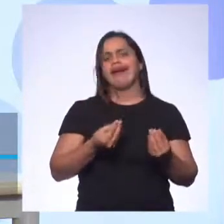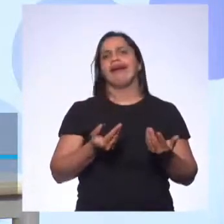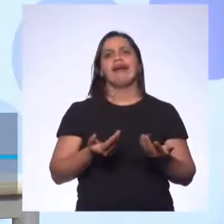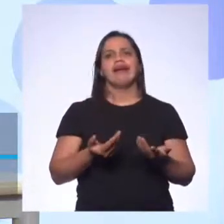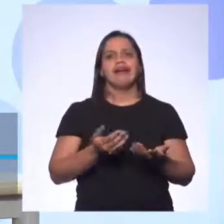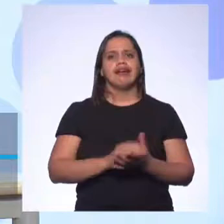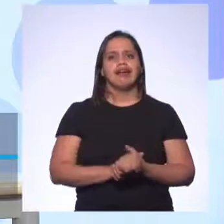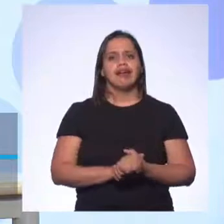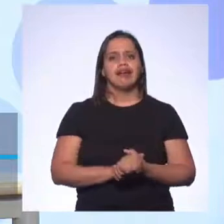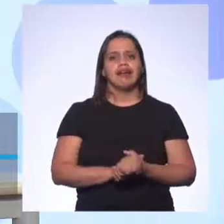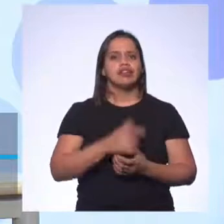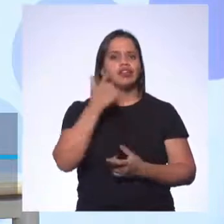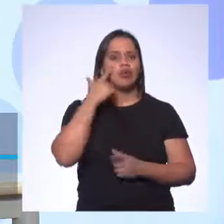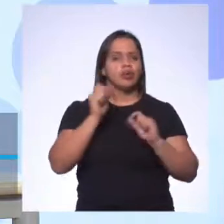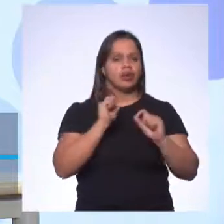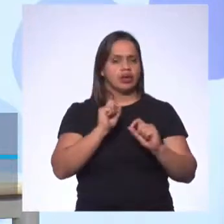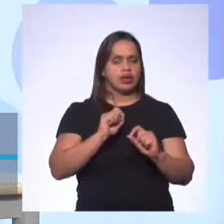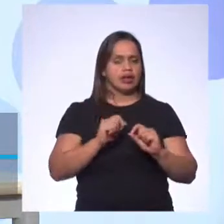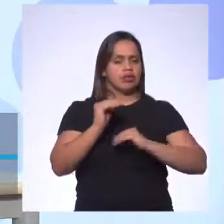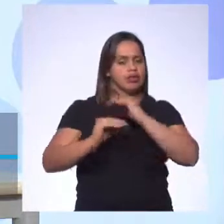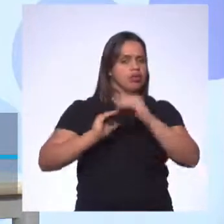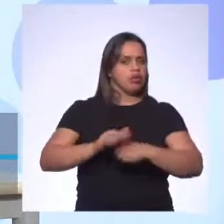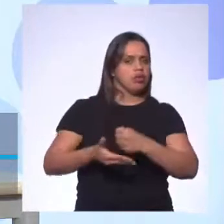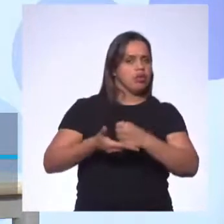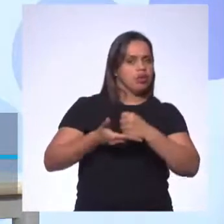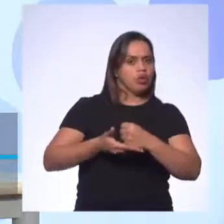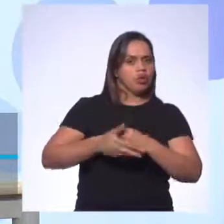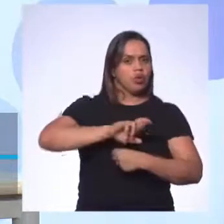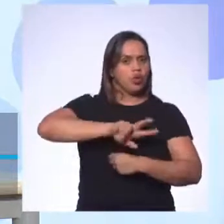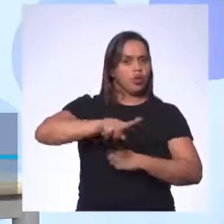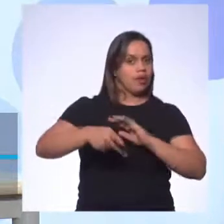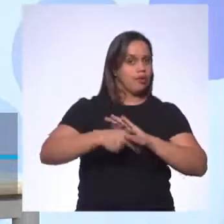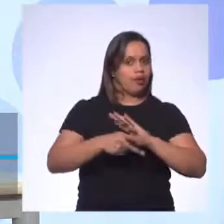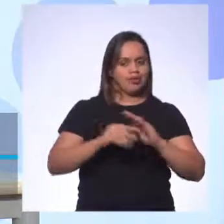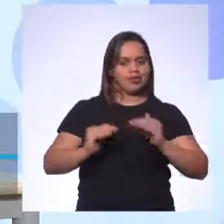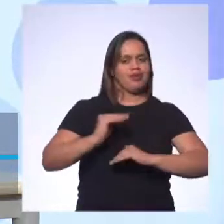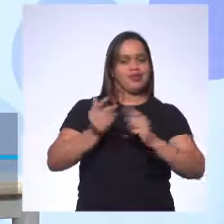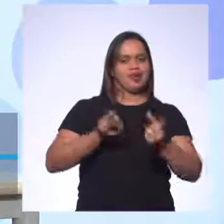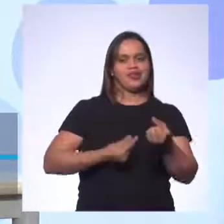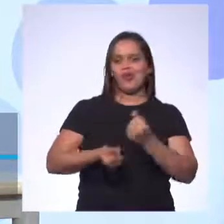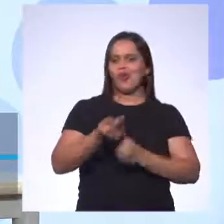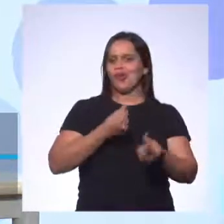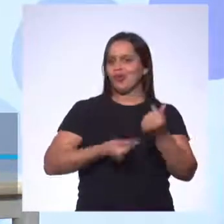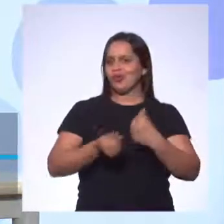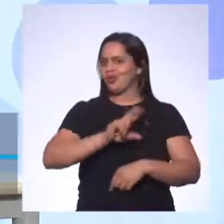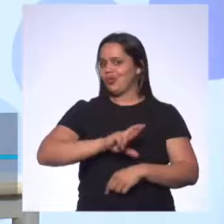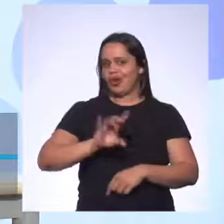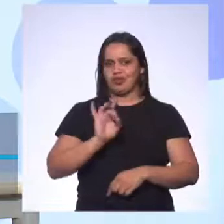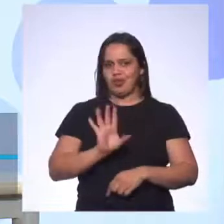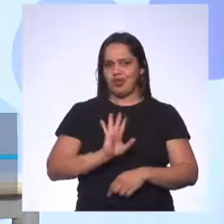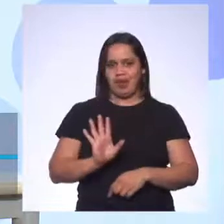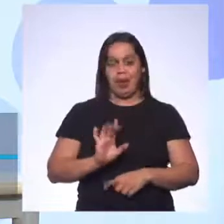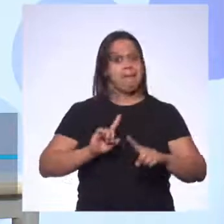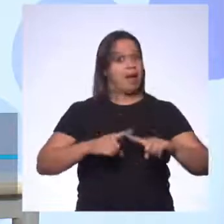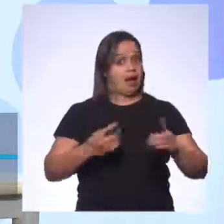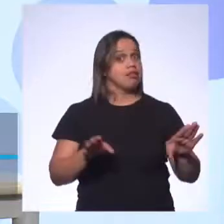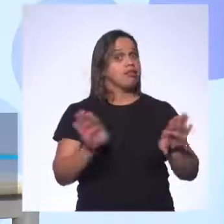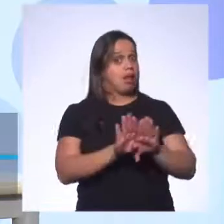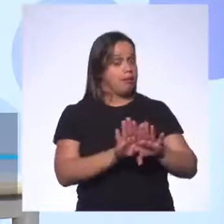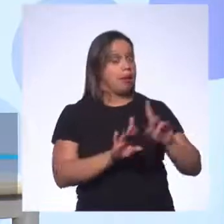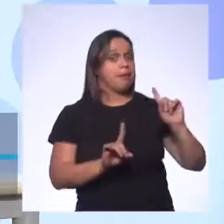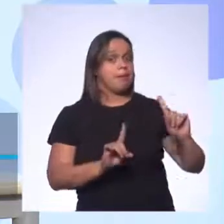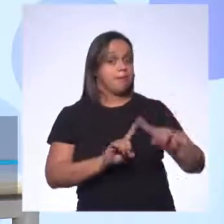em que o desenvolvimento sustentável ele não é desenvolvimento econômico apenas, Sim, né? Ele mas também, né? parte